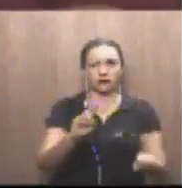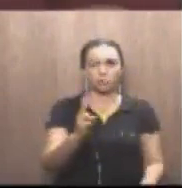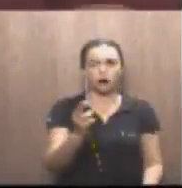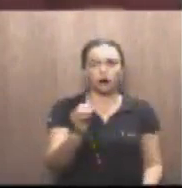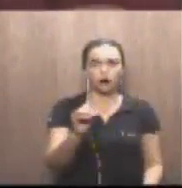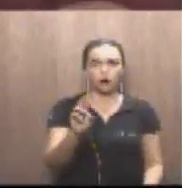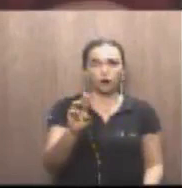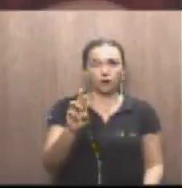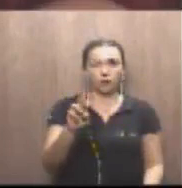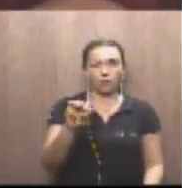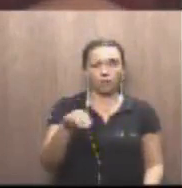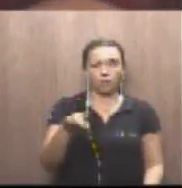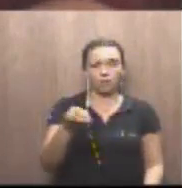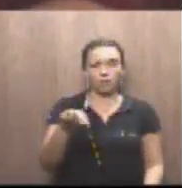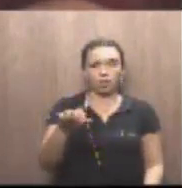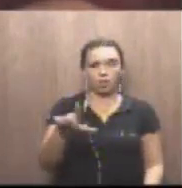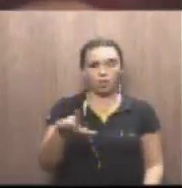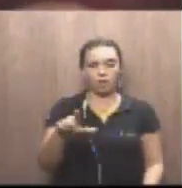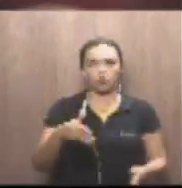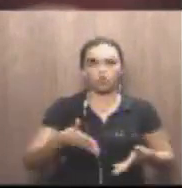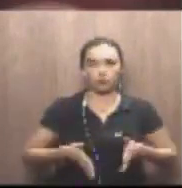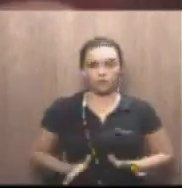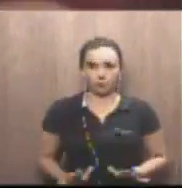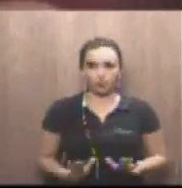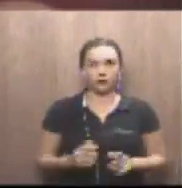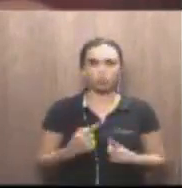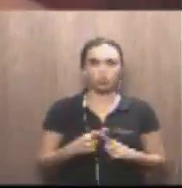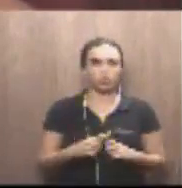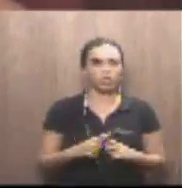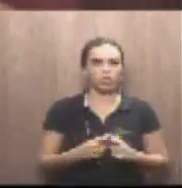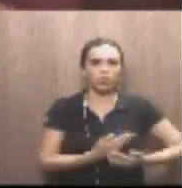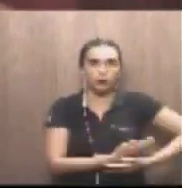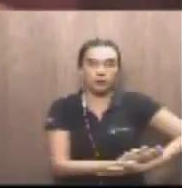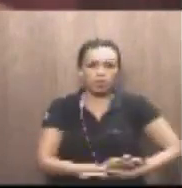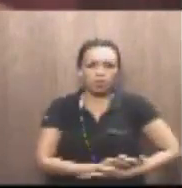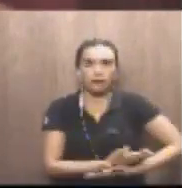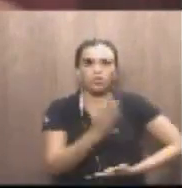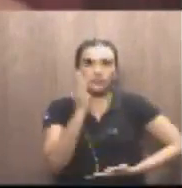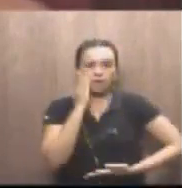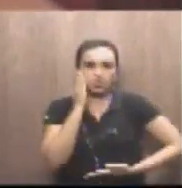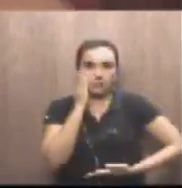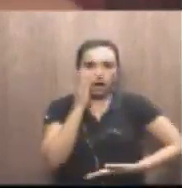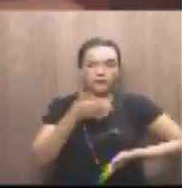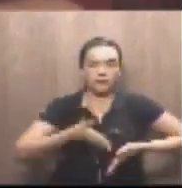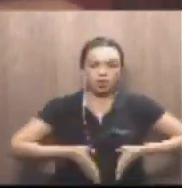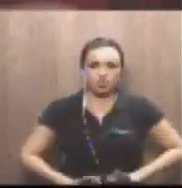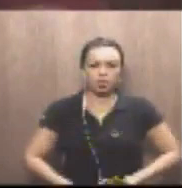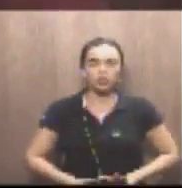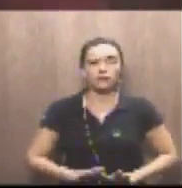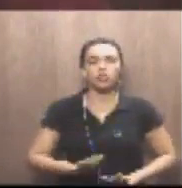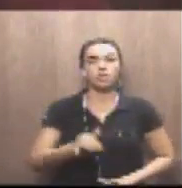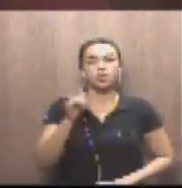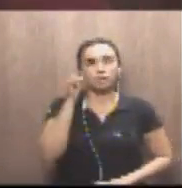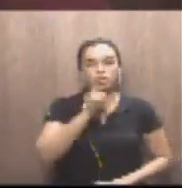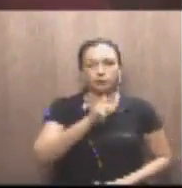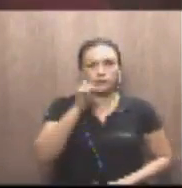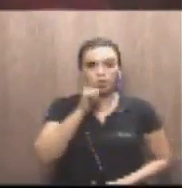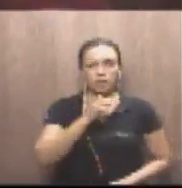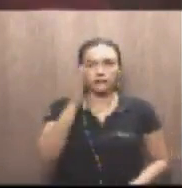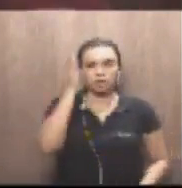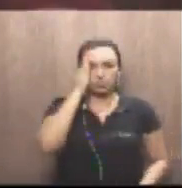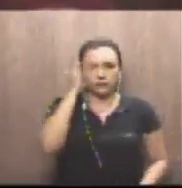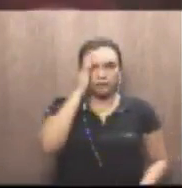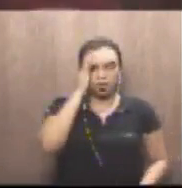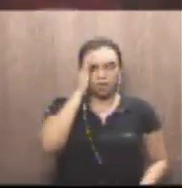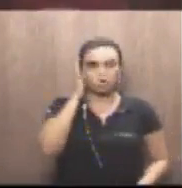parto. Porque todo bebê sabe nascer e toda mulher sabe